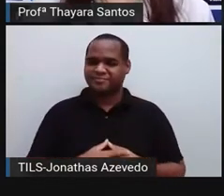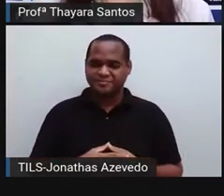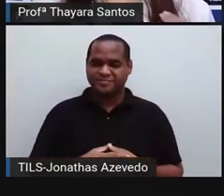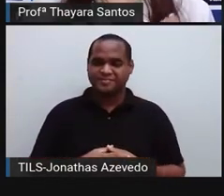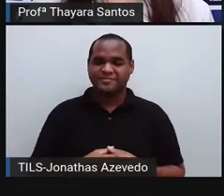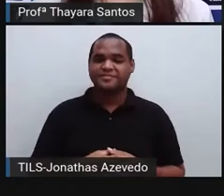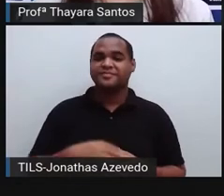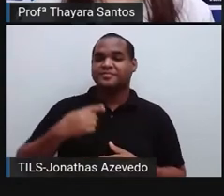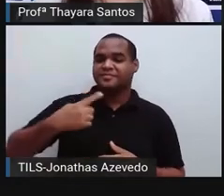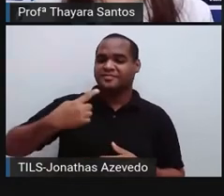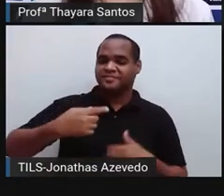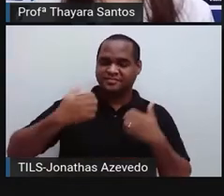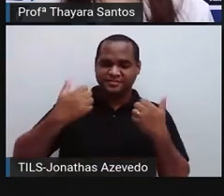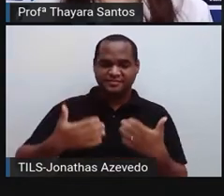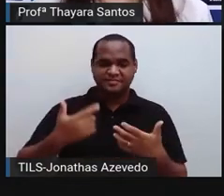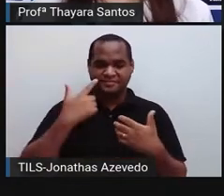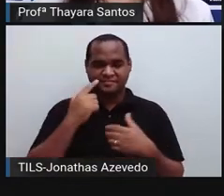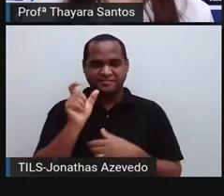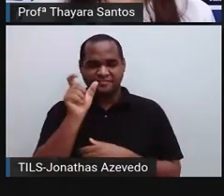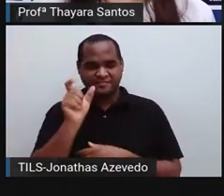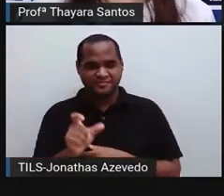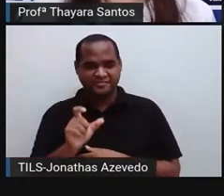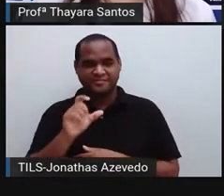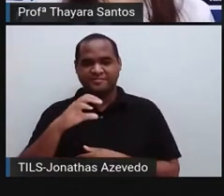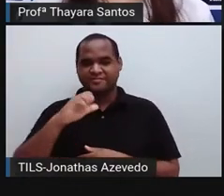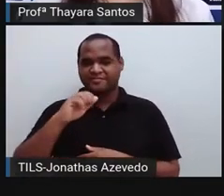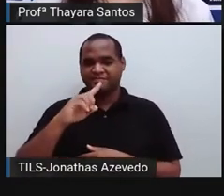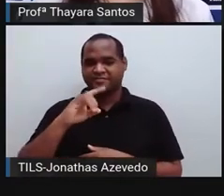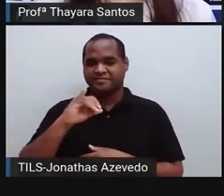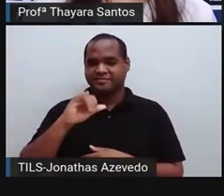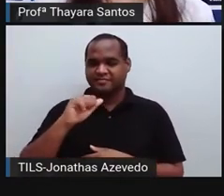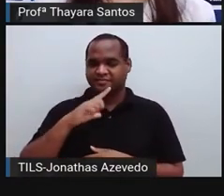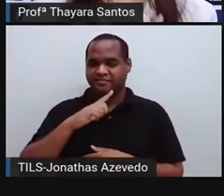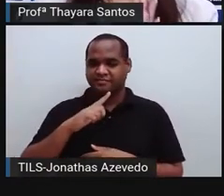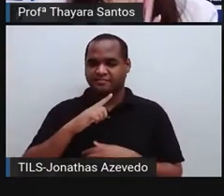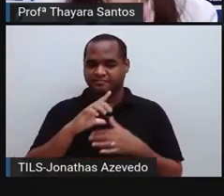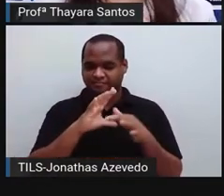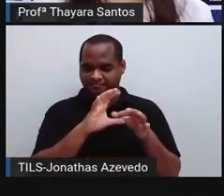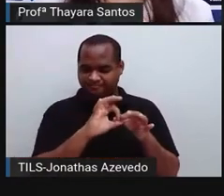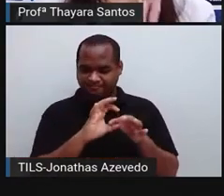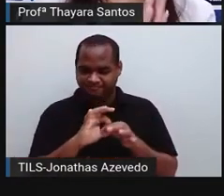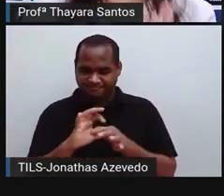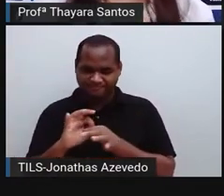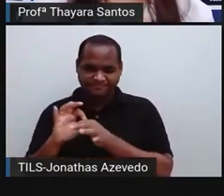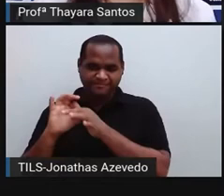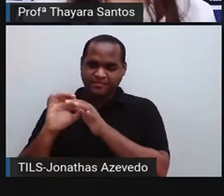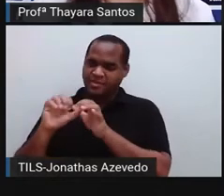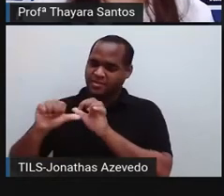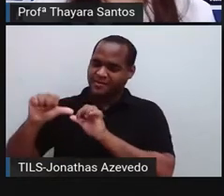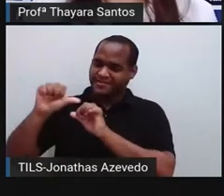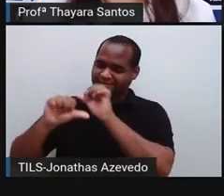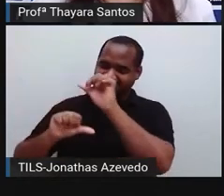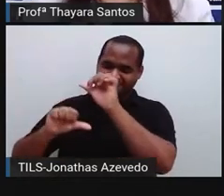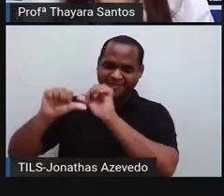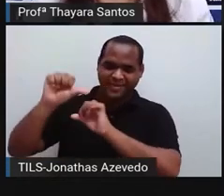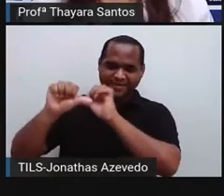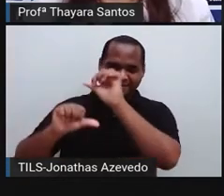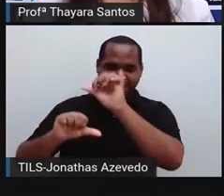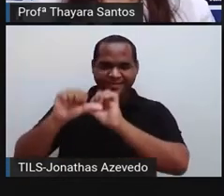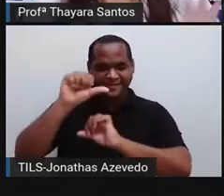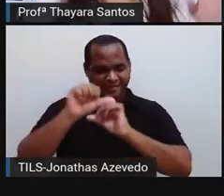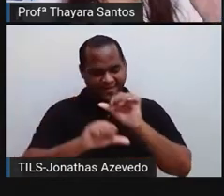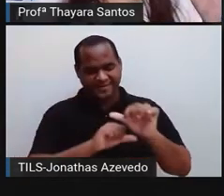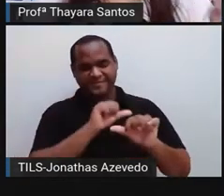Primeiro, a gente costuma definir uma cadeia alimentar como uma sequência de transferência de matéria e energia entre os